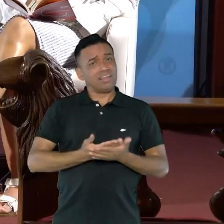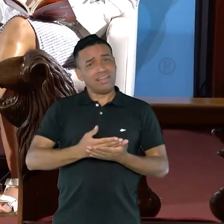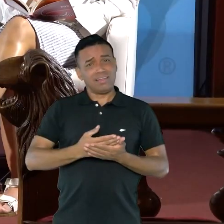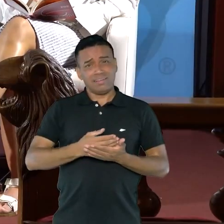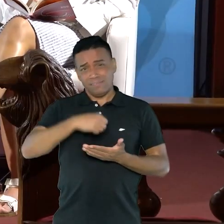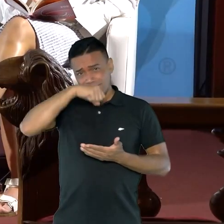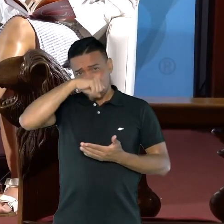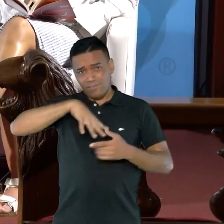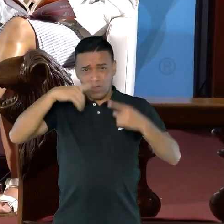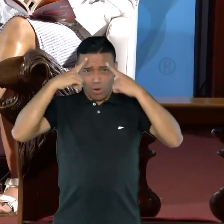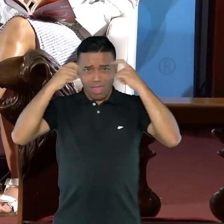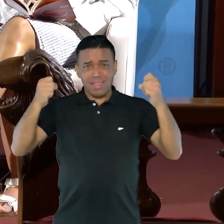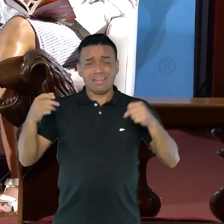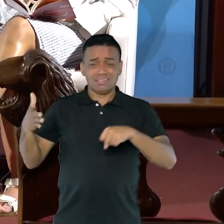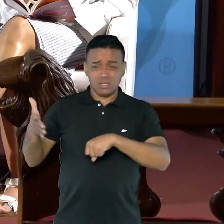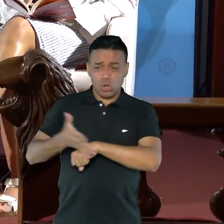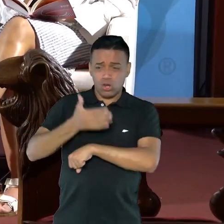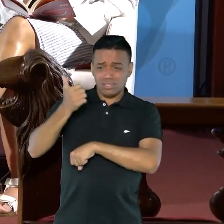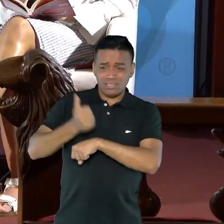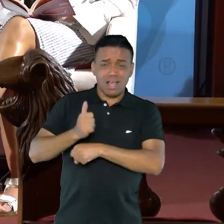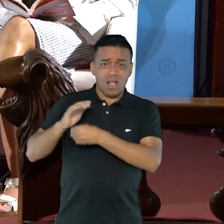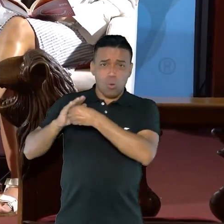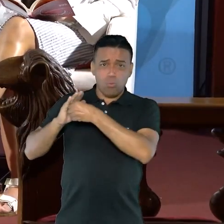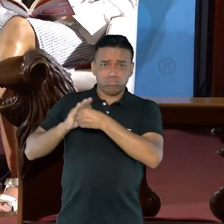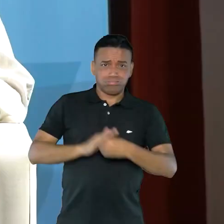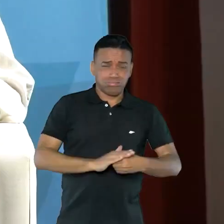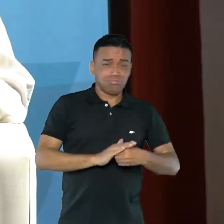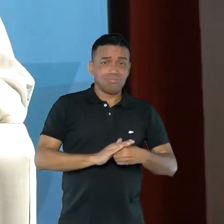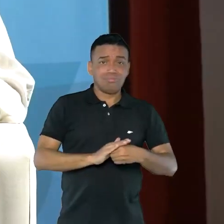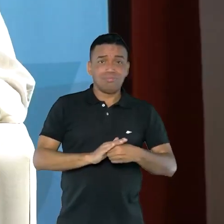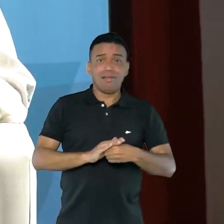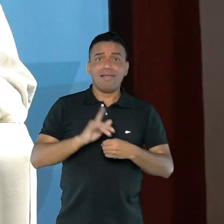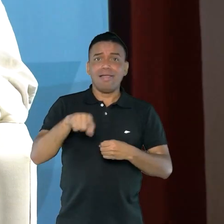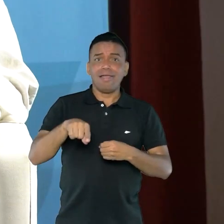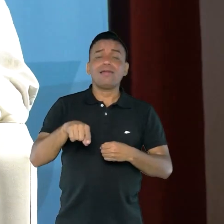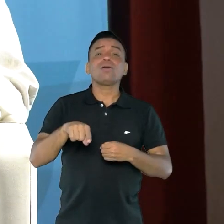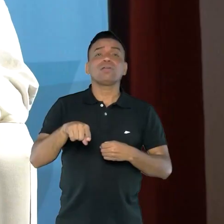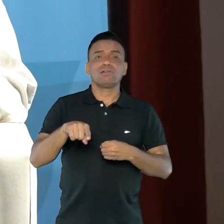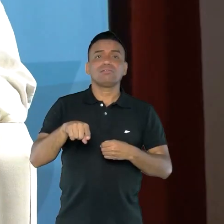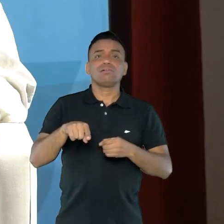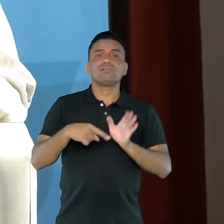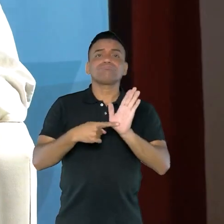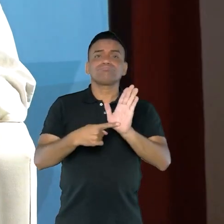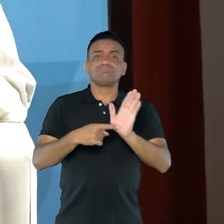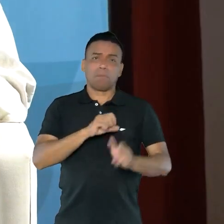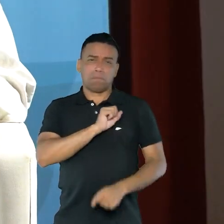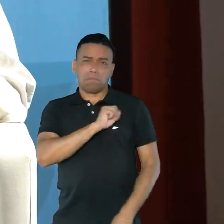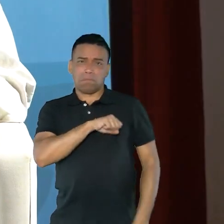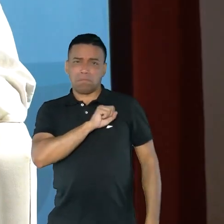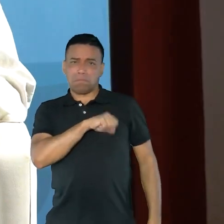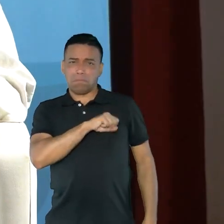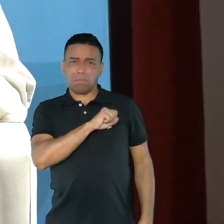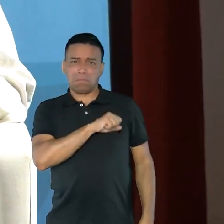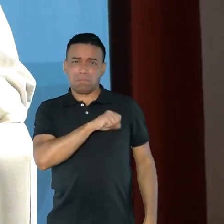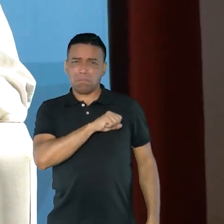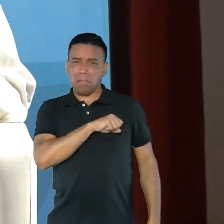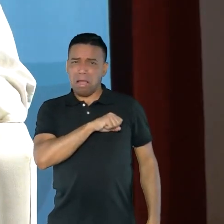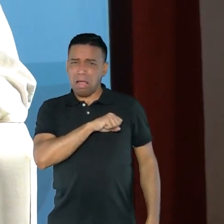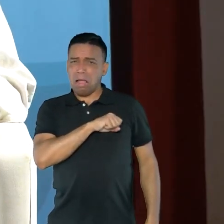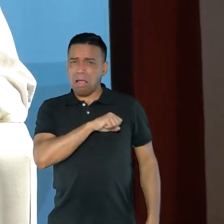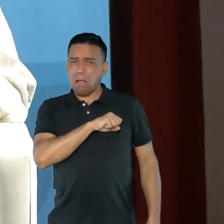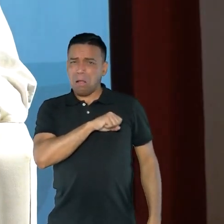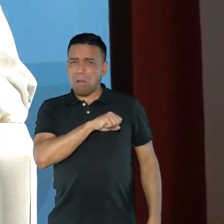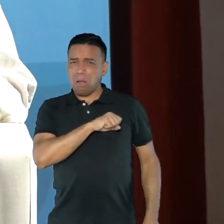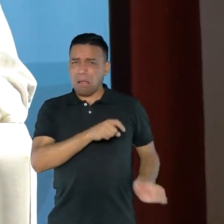colonização, as opressões, elas eram sobre o mal, sobre aquilo que explicitamente se apresentava como algo